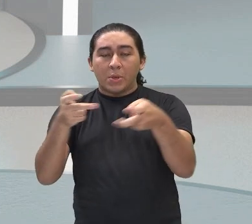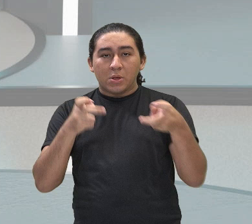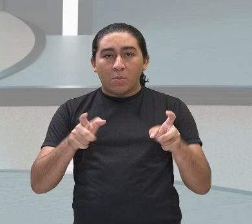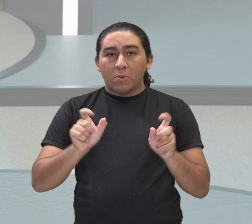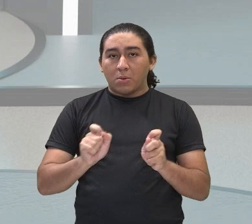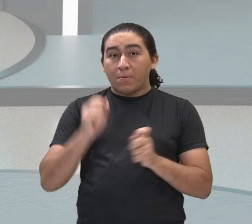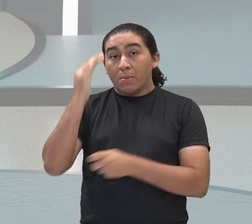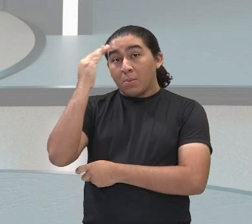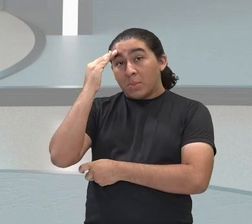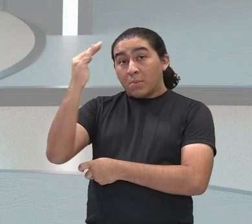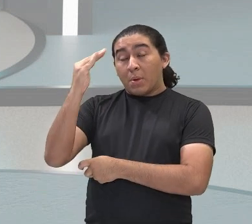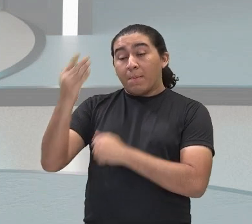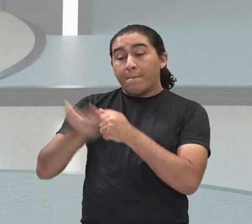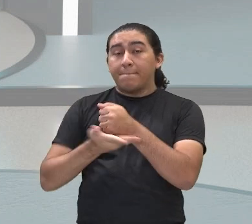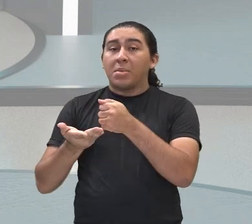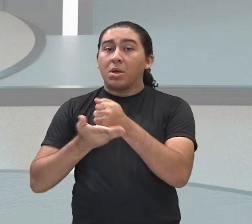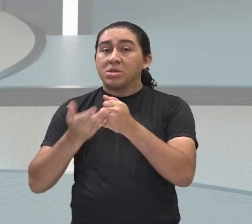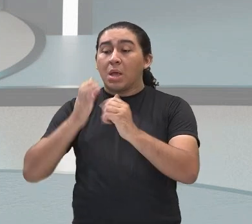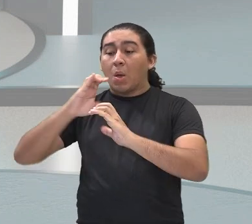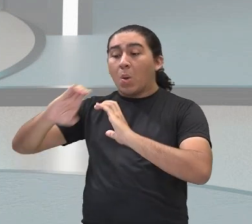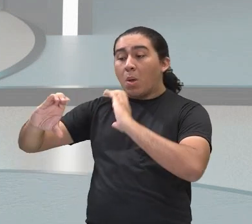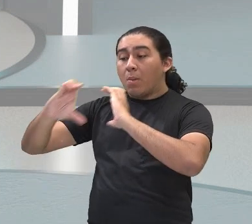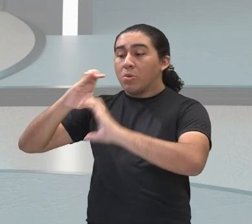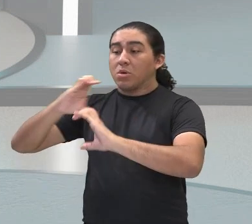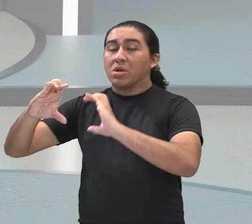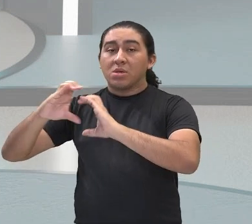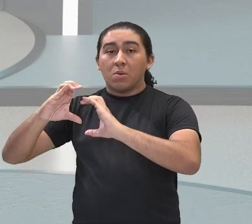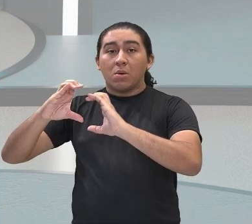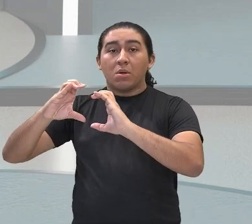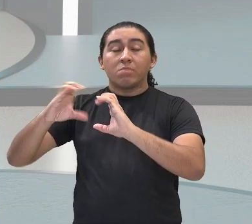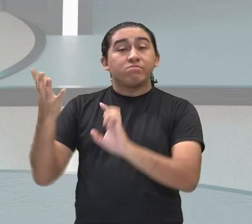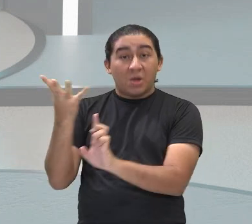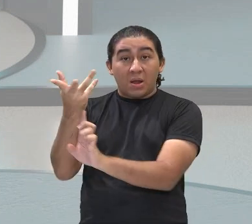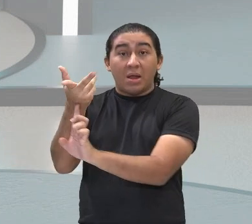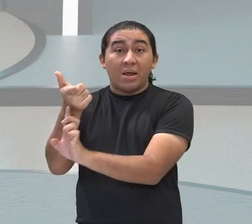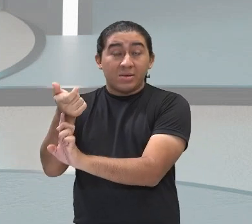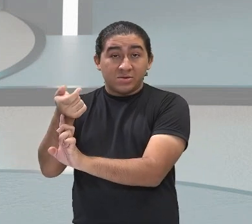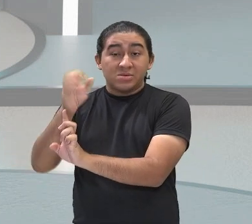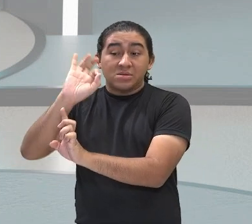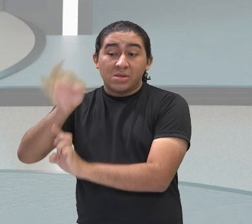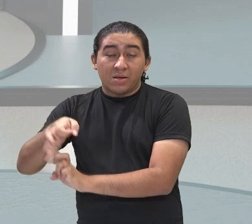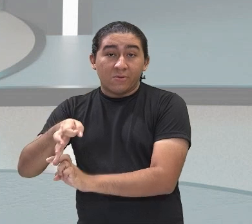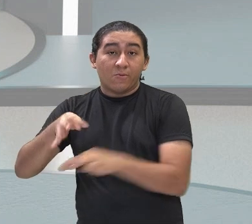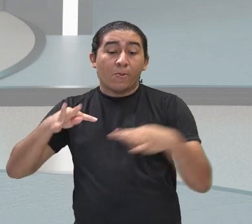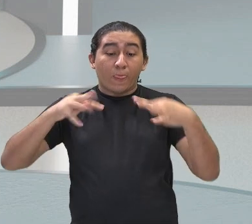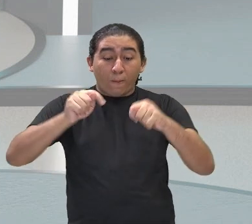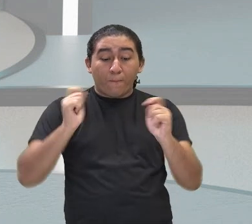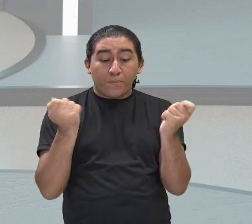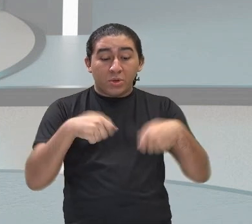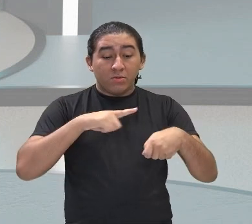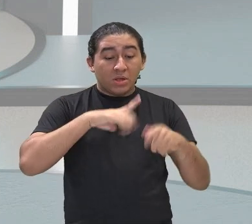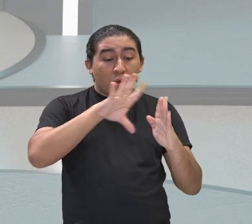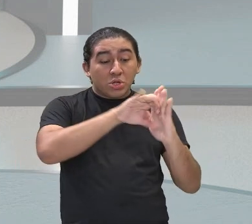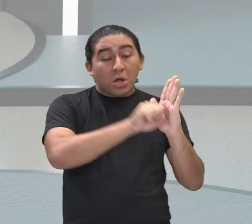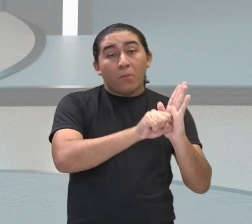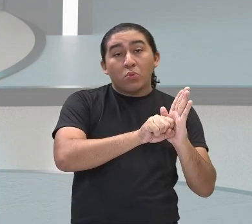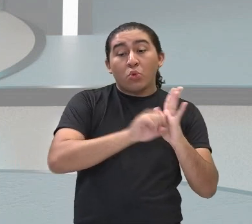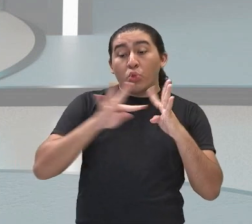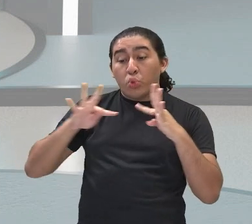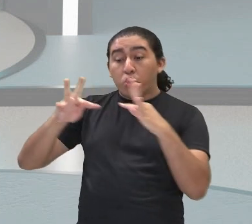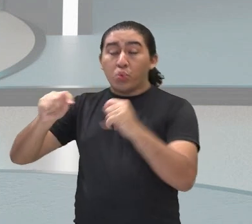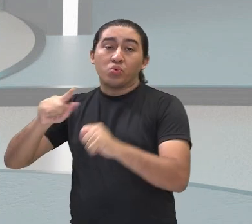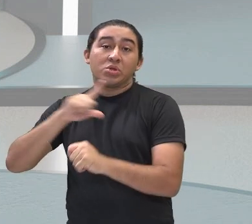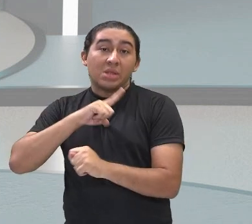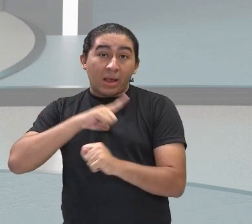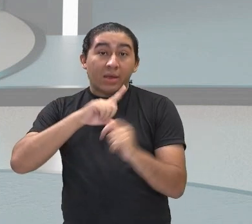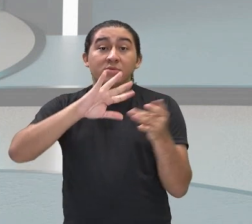viés de comunicação são as artes, onde tudo pode se tornar simbólico, Por quê? Porque o